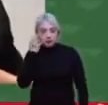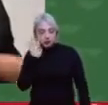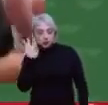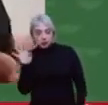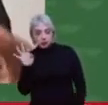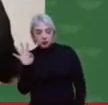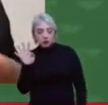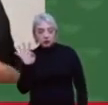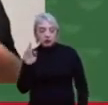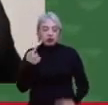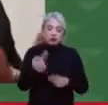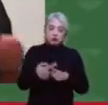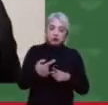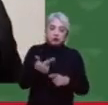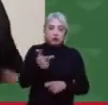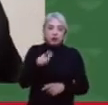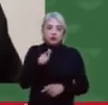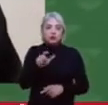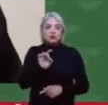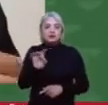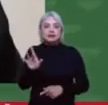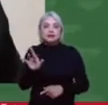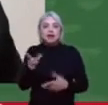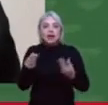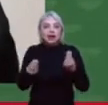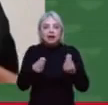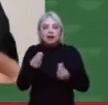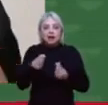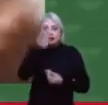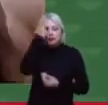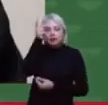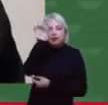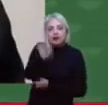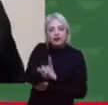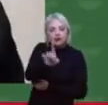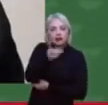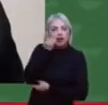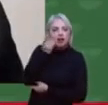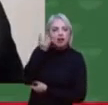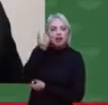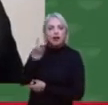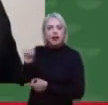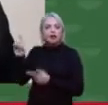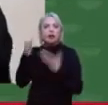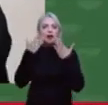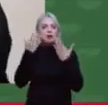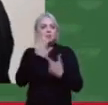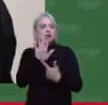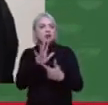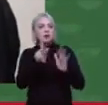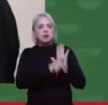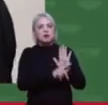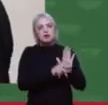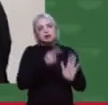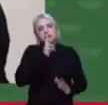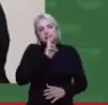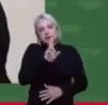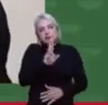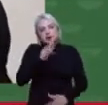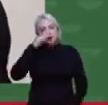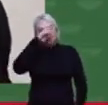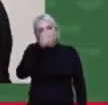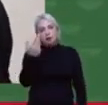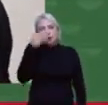imaginou, até porque não há sequer condições de cada deputado apresentar o projeto, o resultado dá